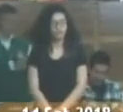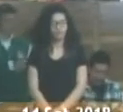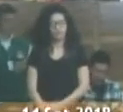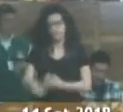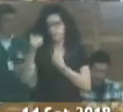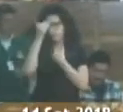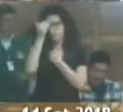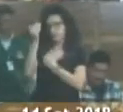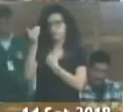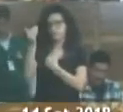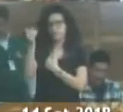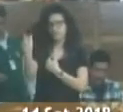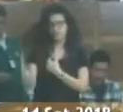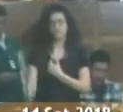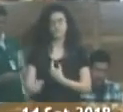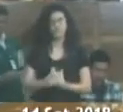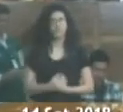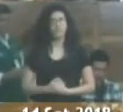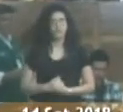Obrigado, dona Marilda.